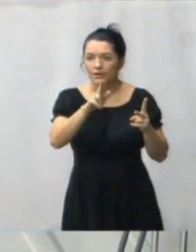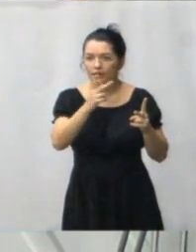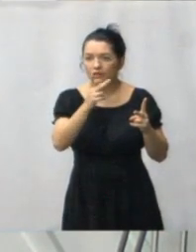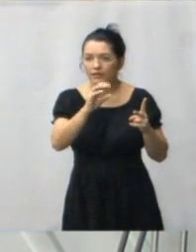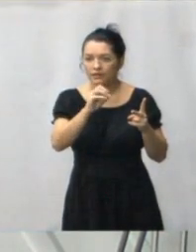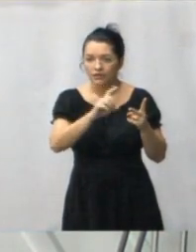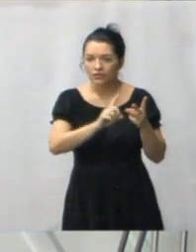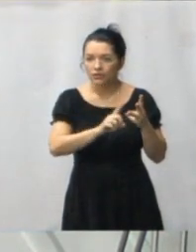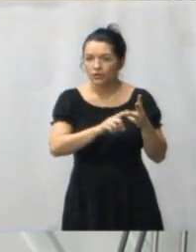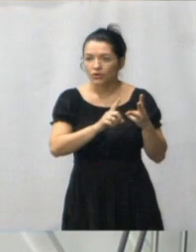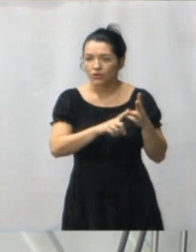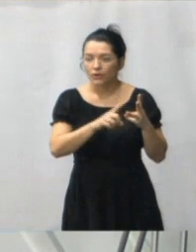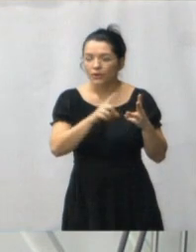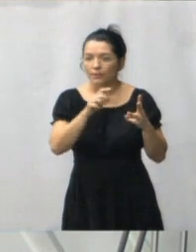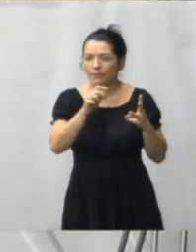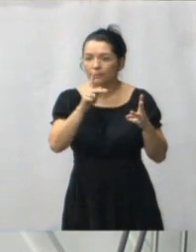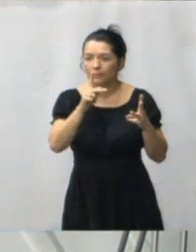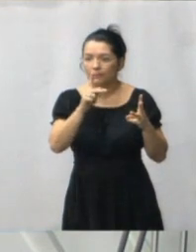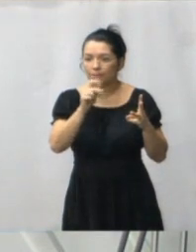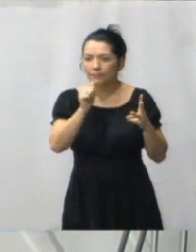Aliette.